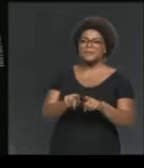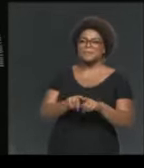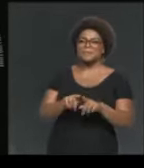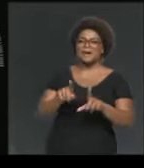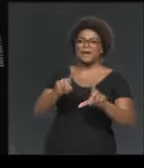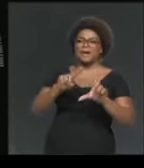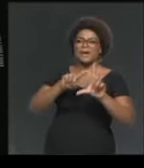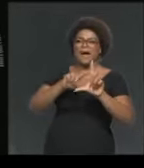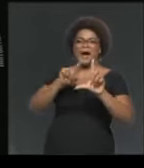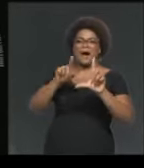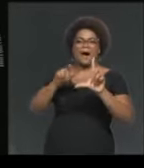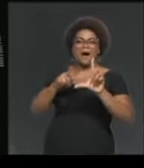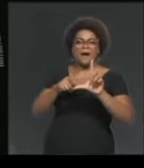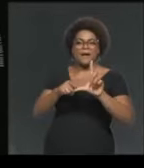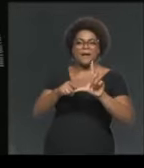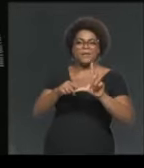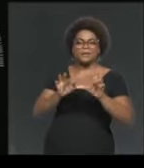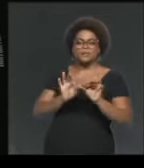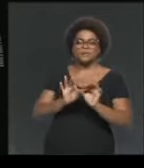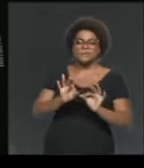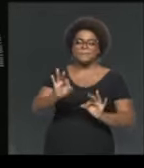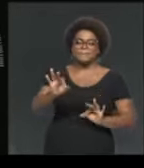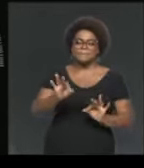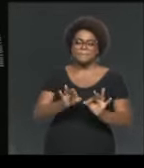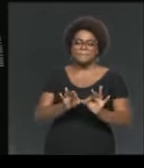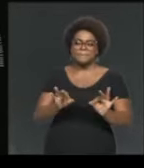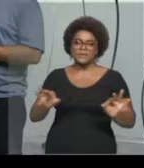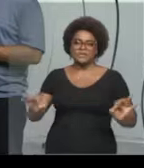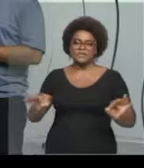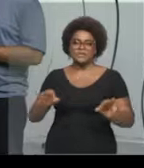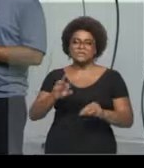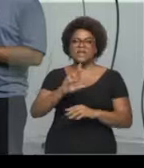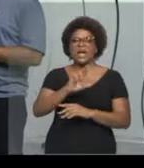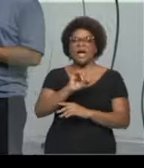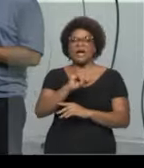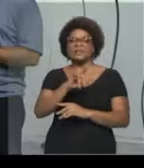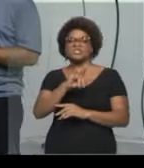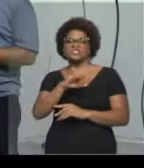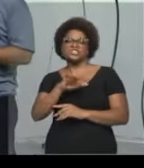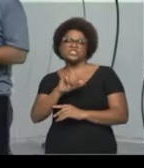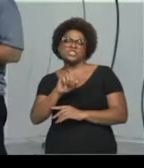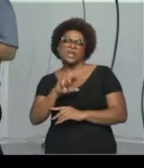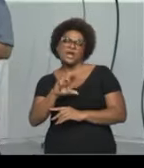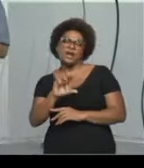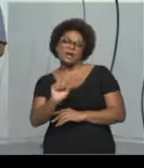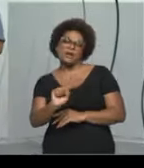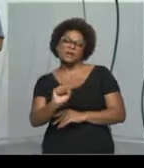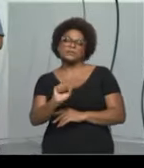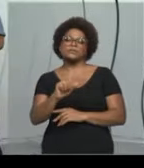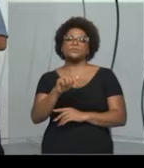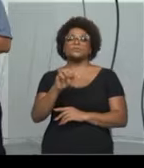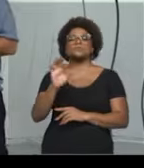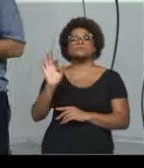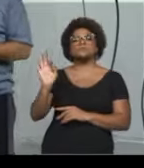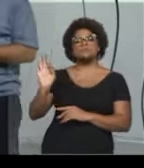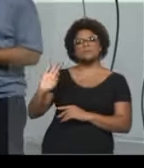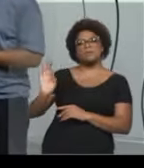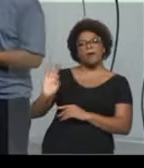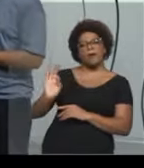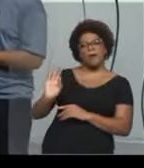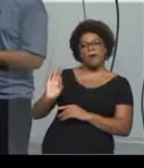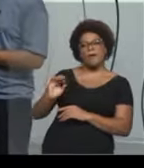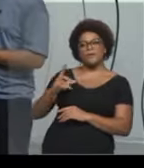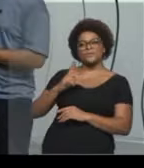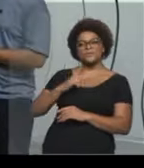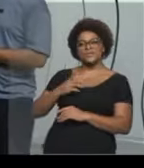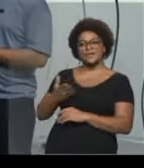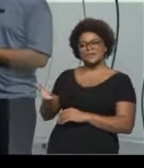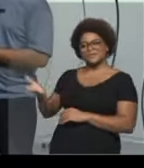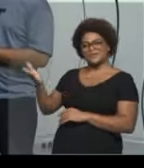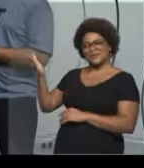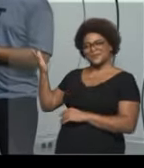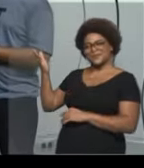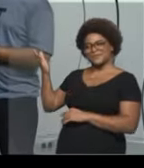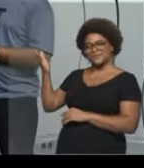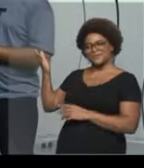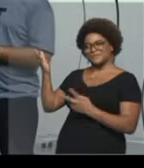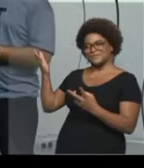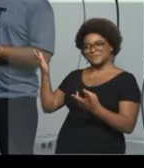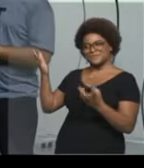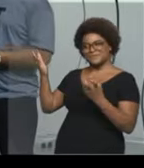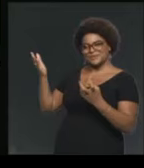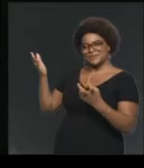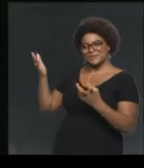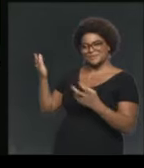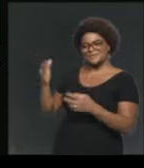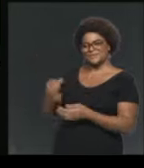falar de radianos, vamos falar de graus, essas, né? Aqui eu trouxe aqui um transferidor, né, para ilustrar.